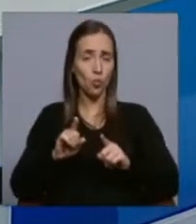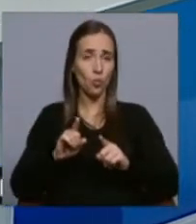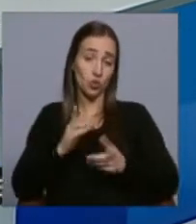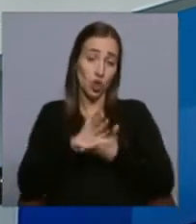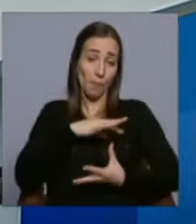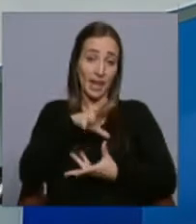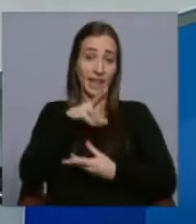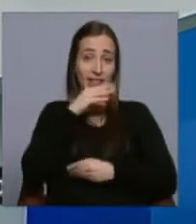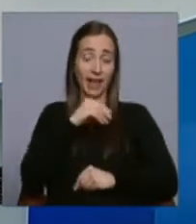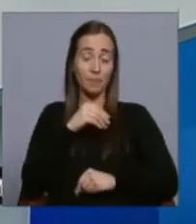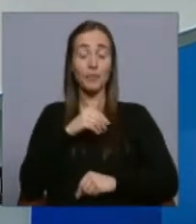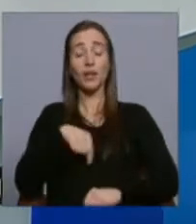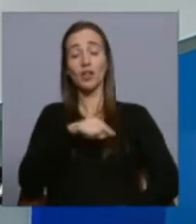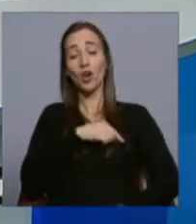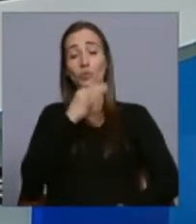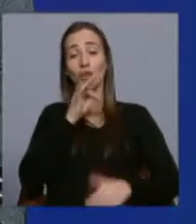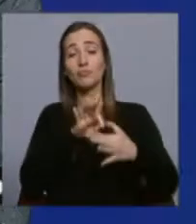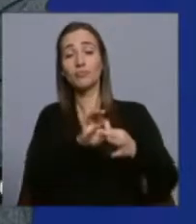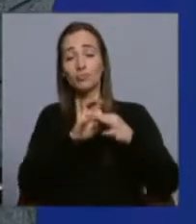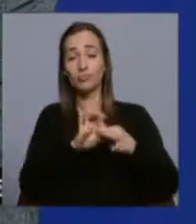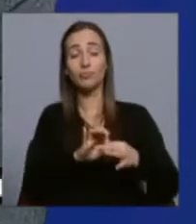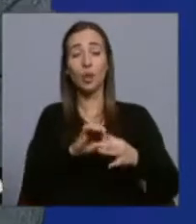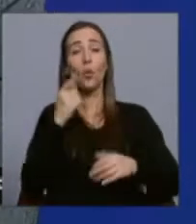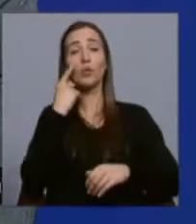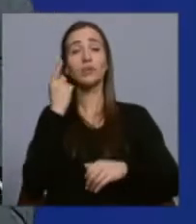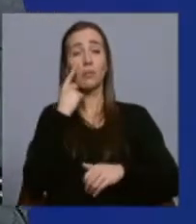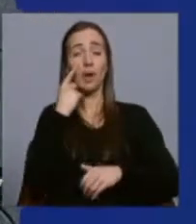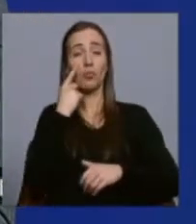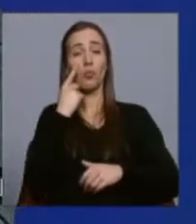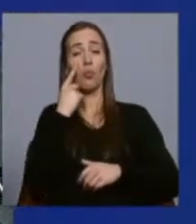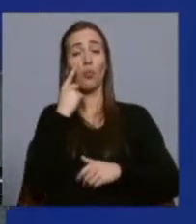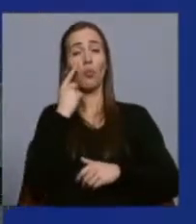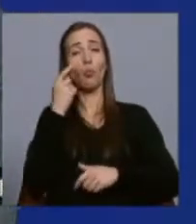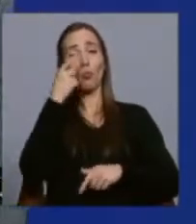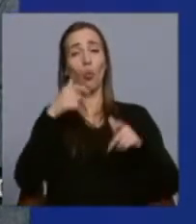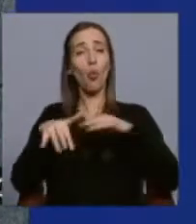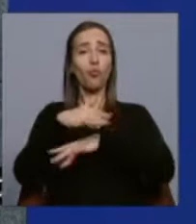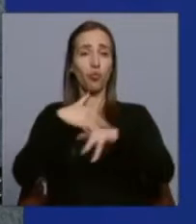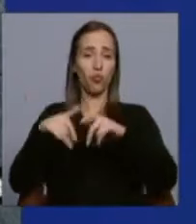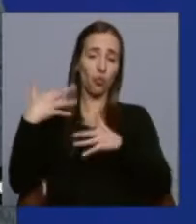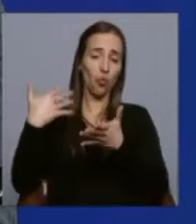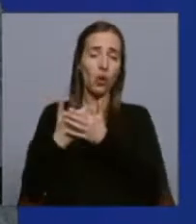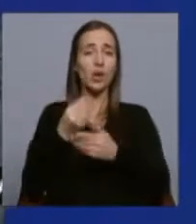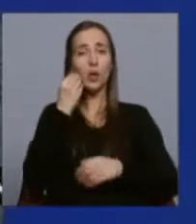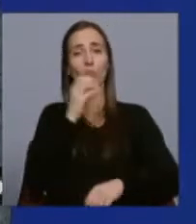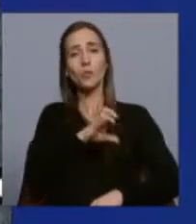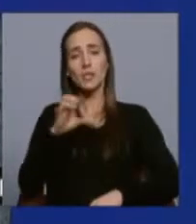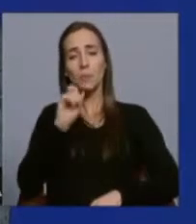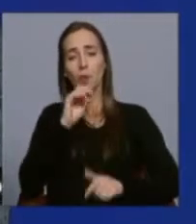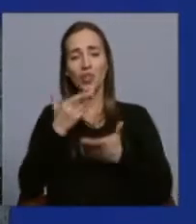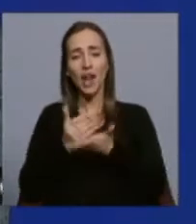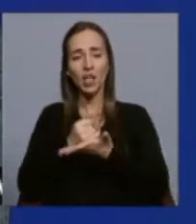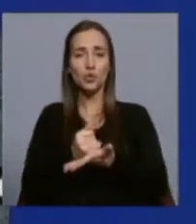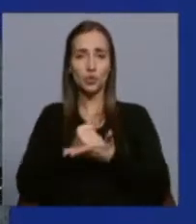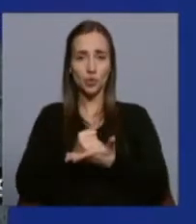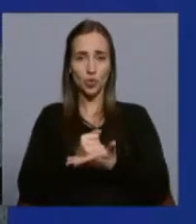Vamos falar de intimidades, e sabedoria popular e como é que a ciência pode também dar alguma sustentabilidade